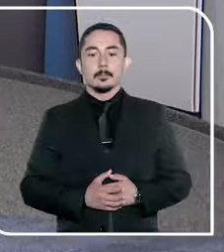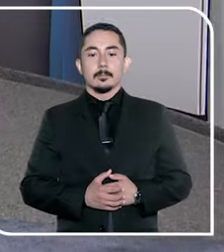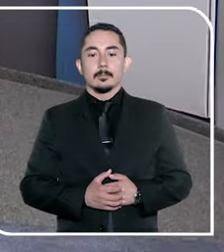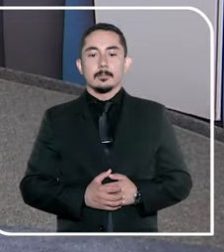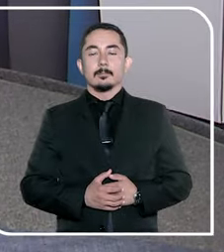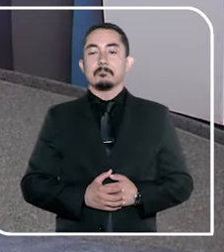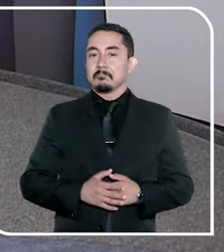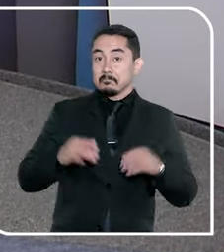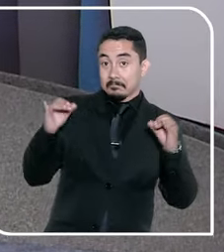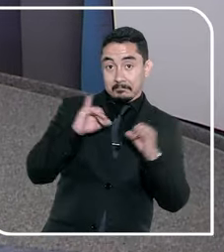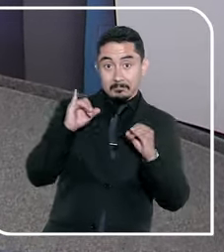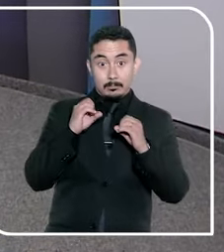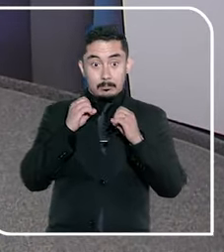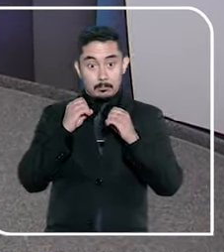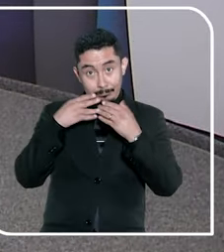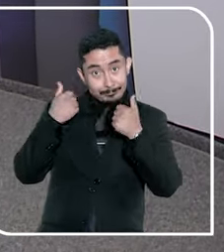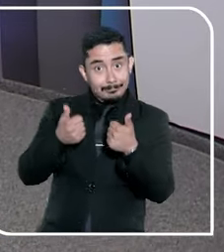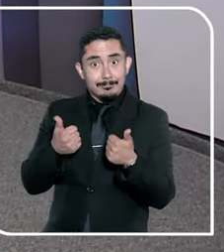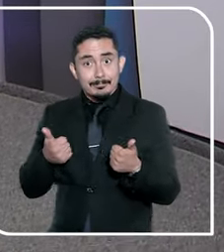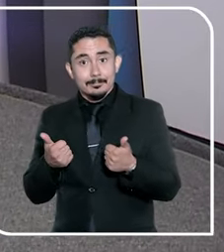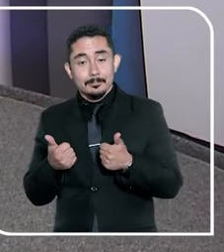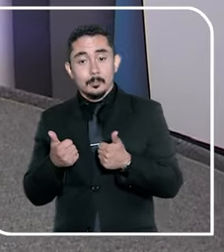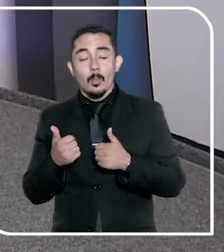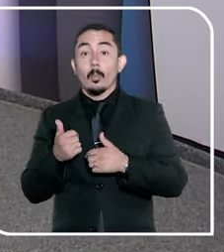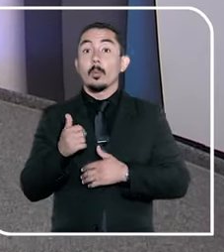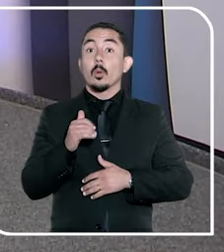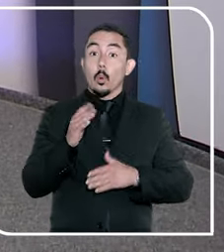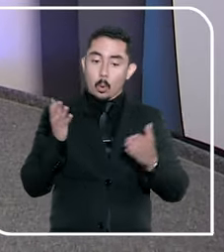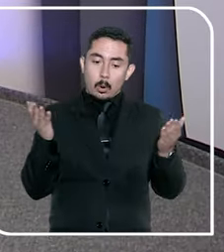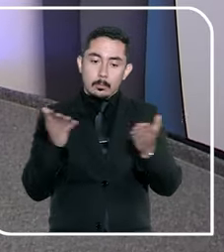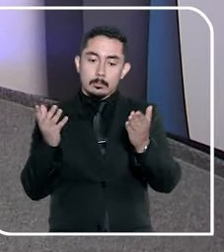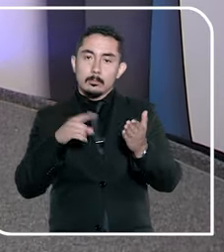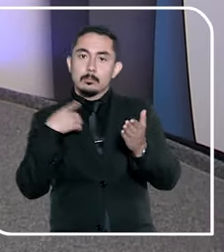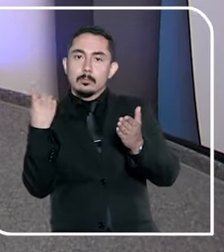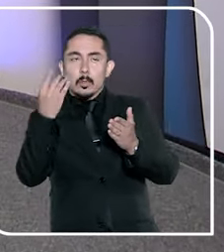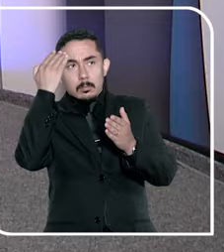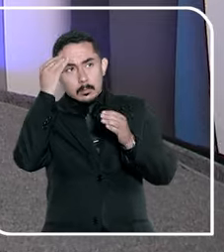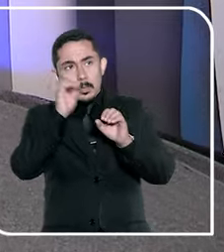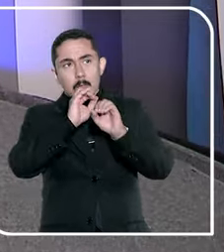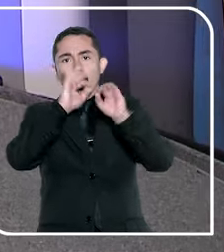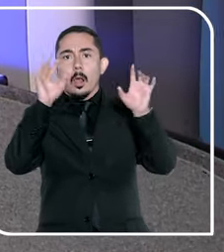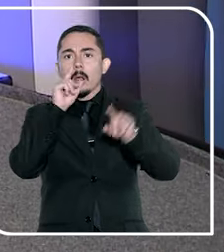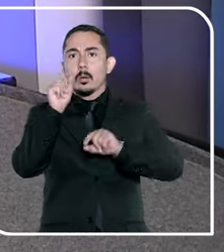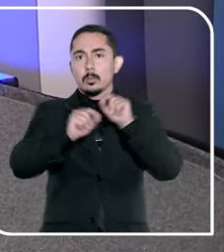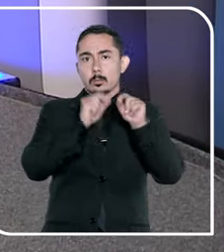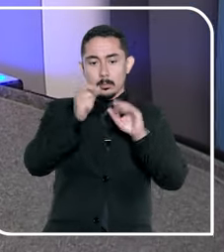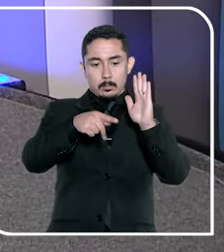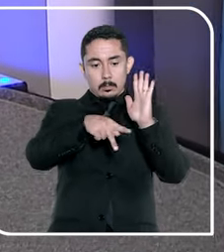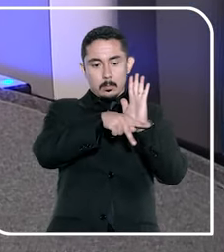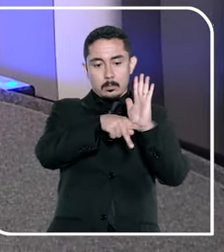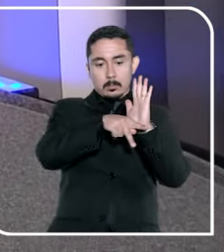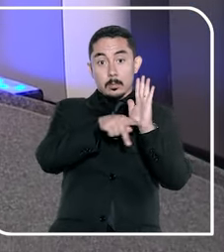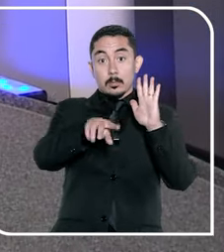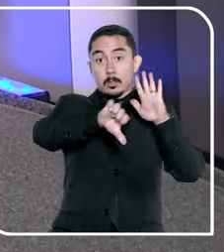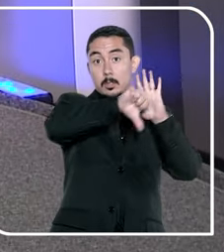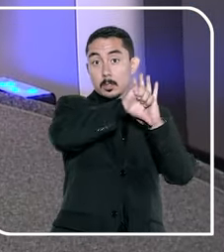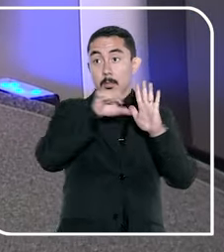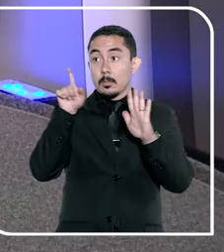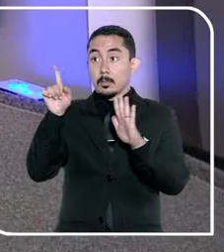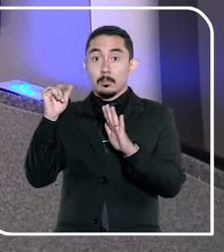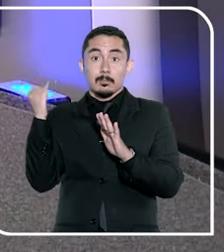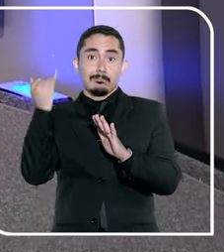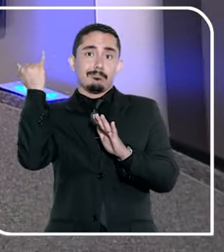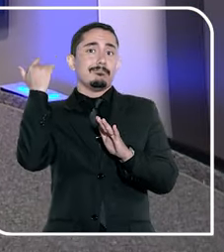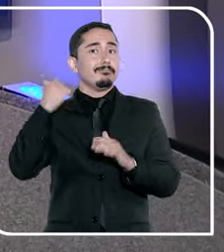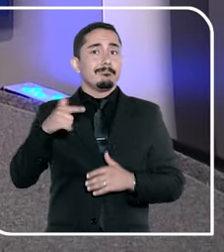Olá E aí tudo bem com você hoje nós vamos entender direito sobre o princípio da insignificância ou bagatela